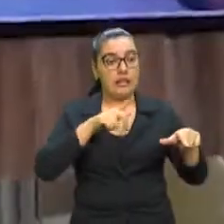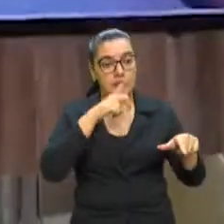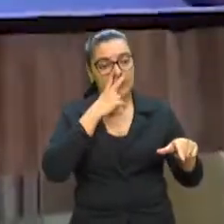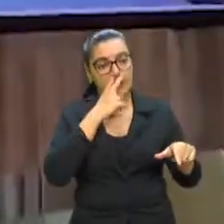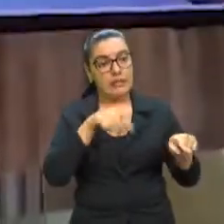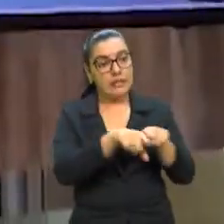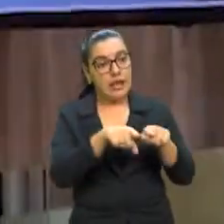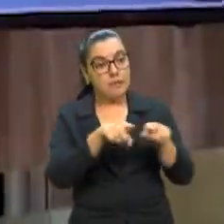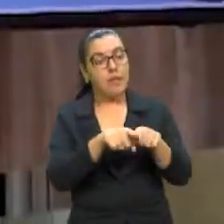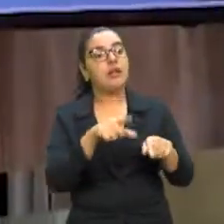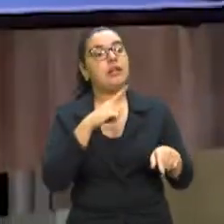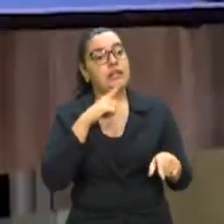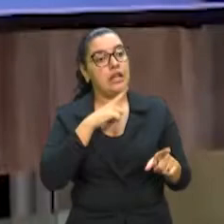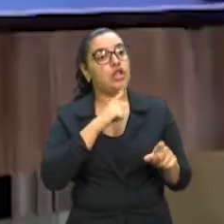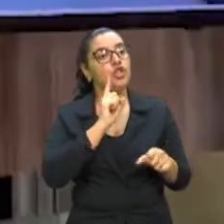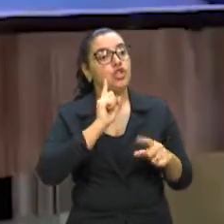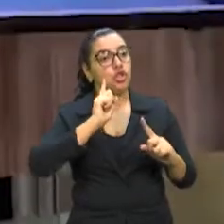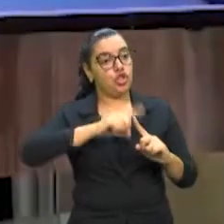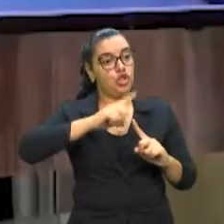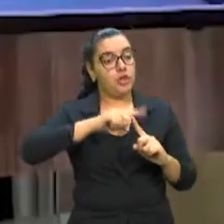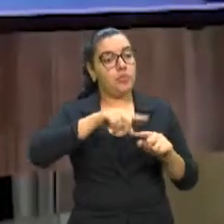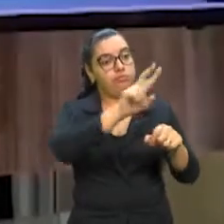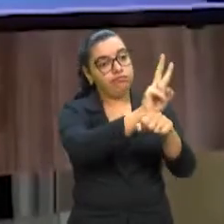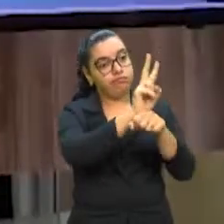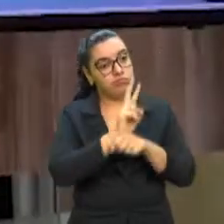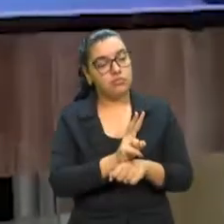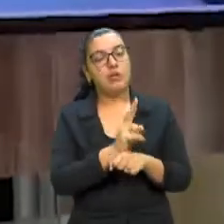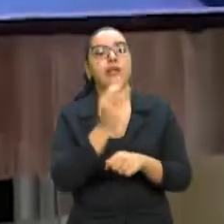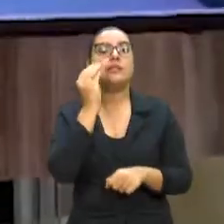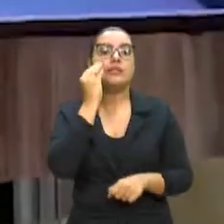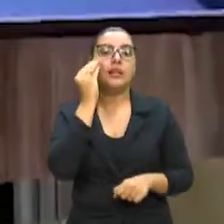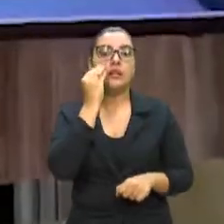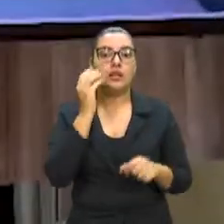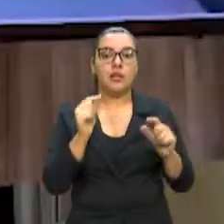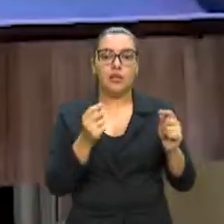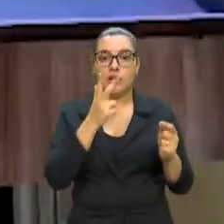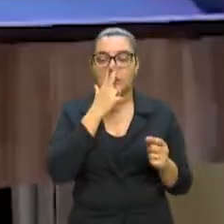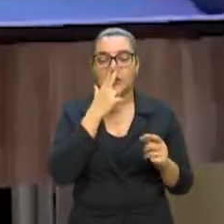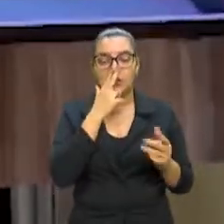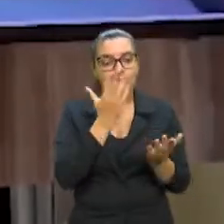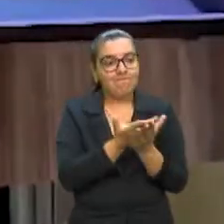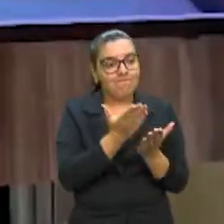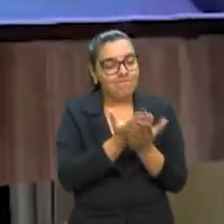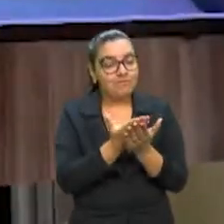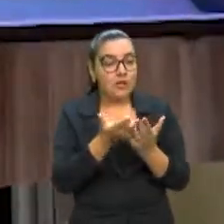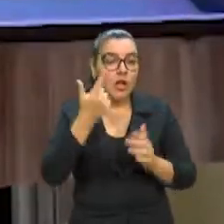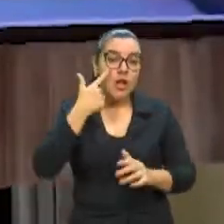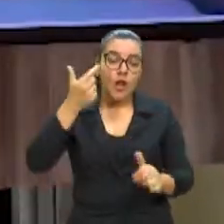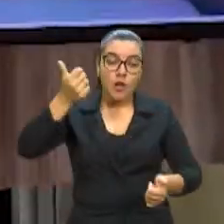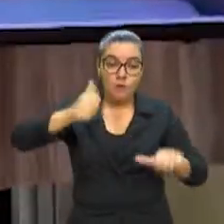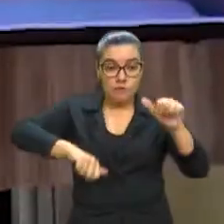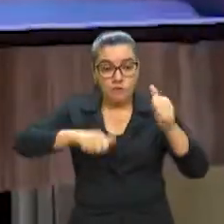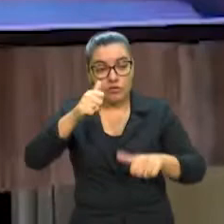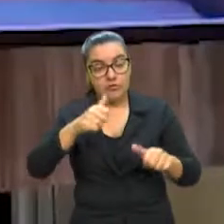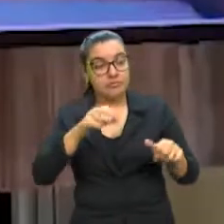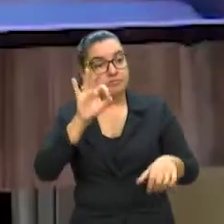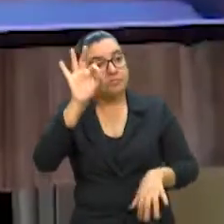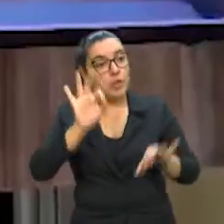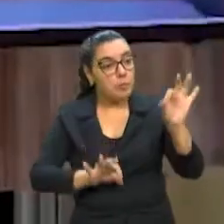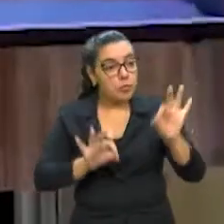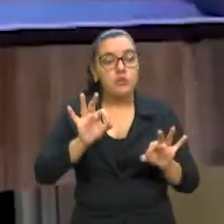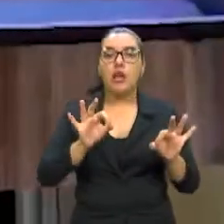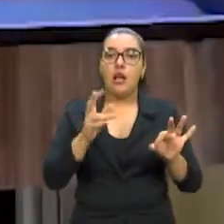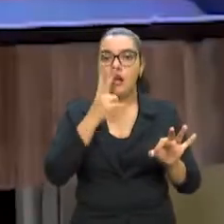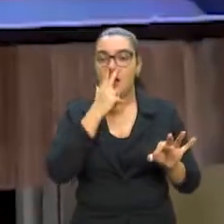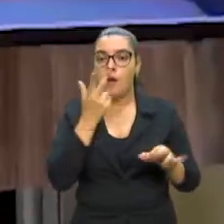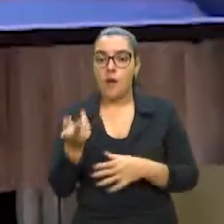esse tipo de operação e buscar fazer um levantamento de qual é o custo efetivo da